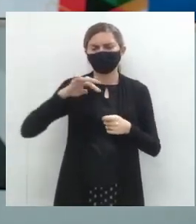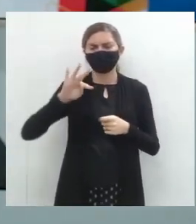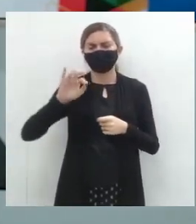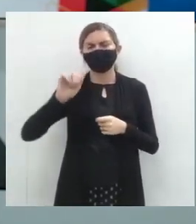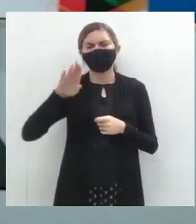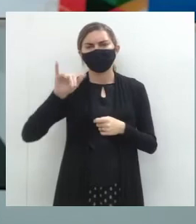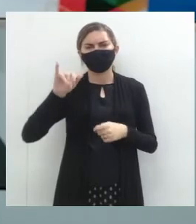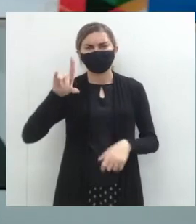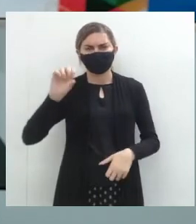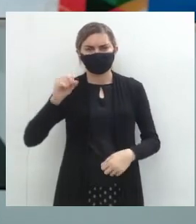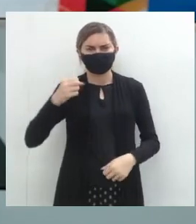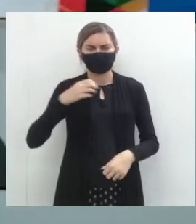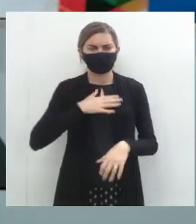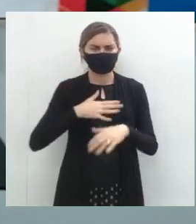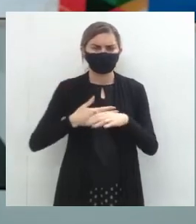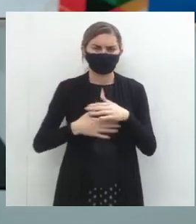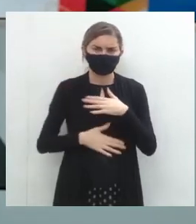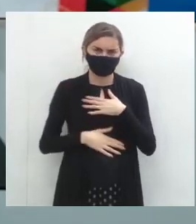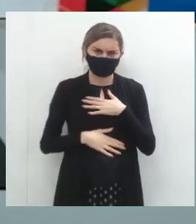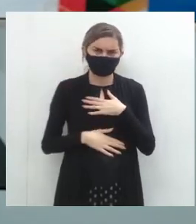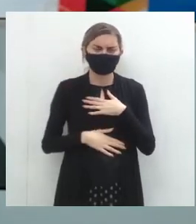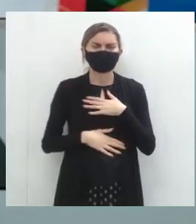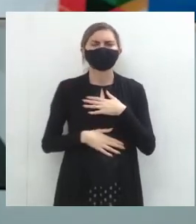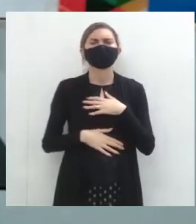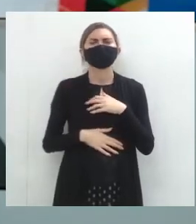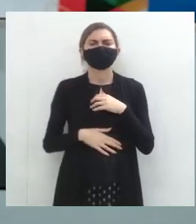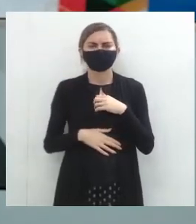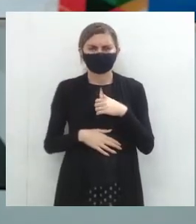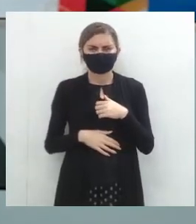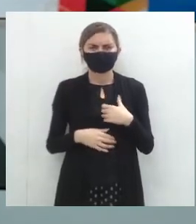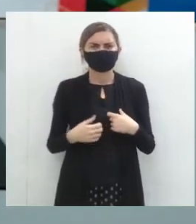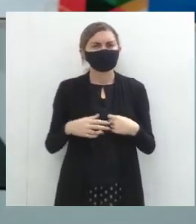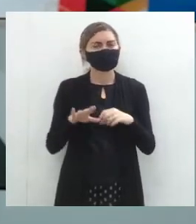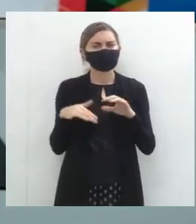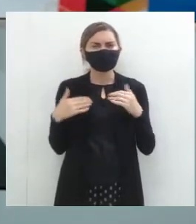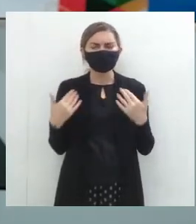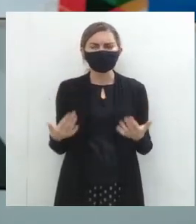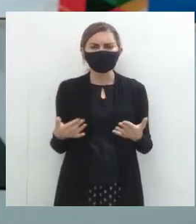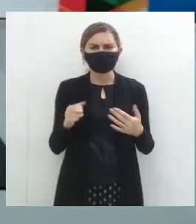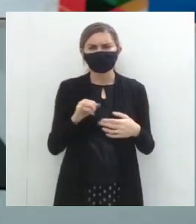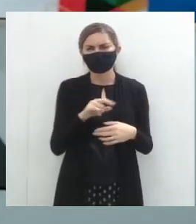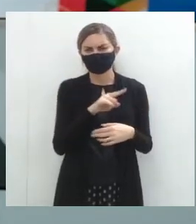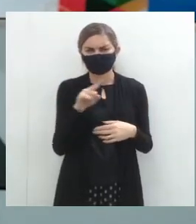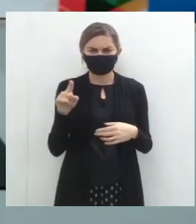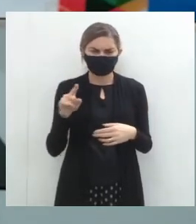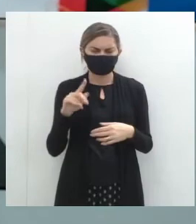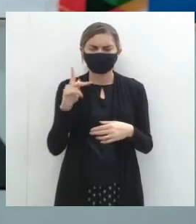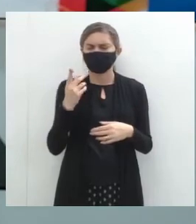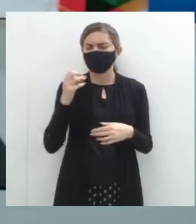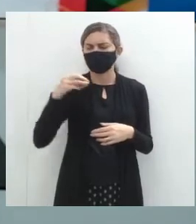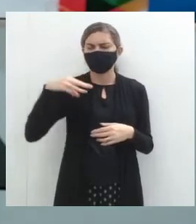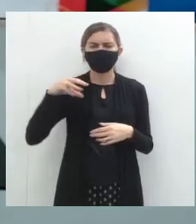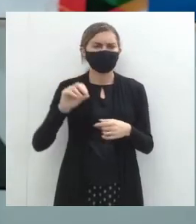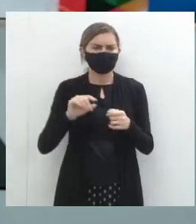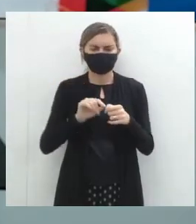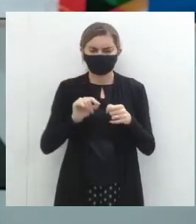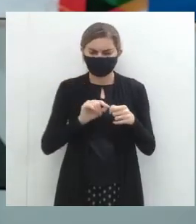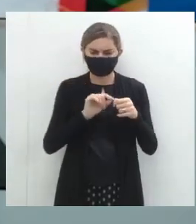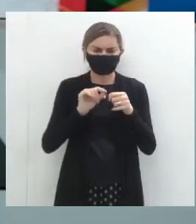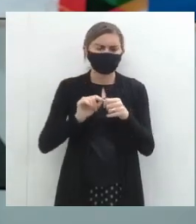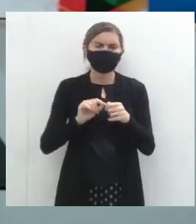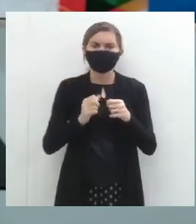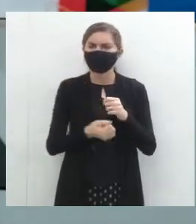corpo. São esses hormôniozinhos que controlam o metabolismo do nosso corpo. Então, se esses hormônios eles são produzidos